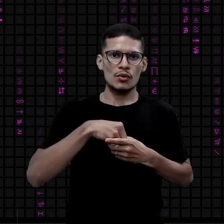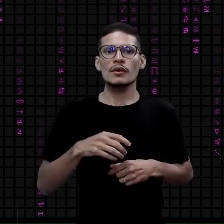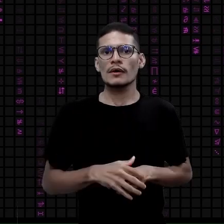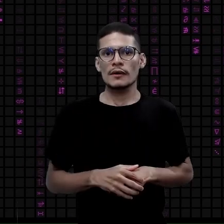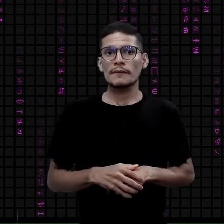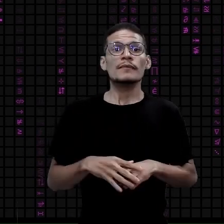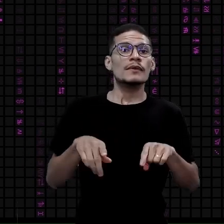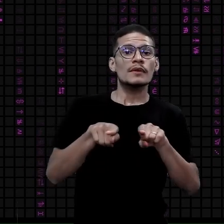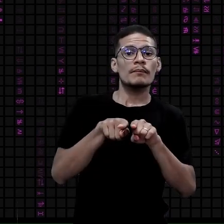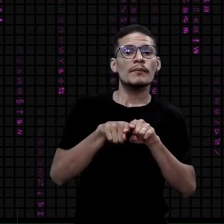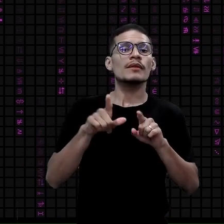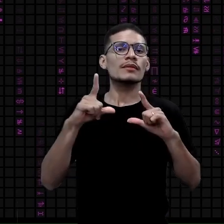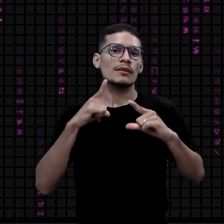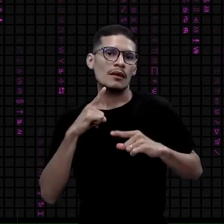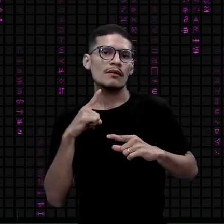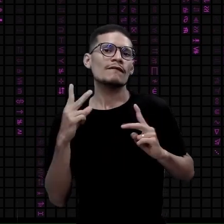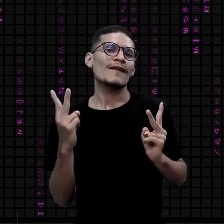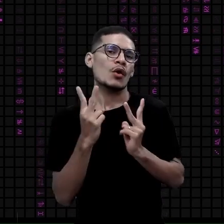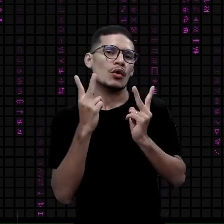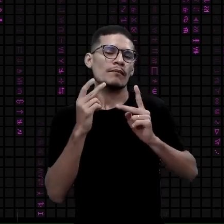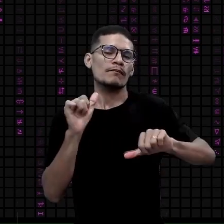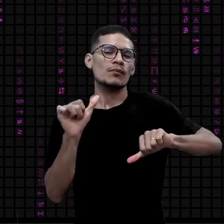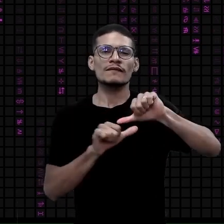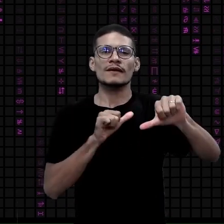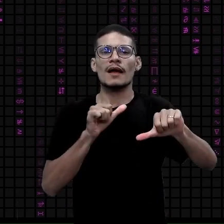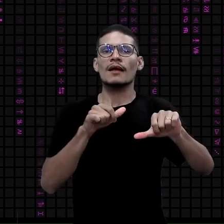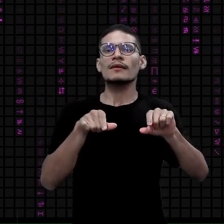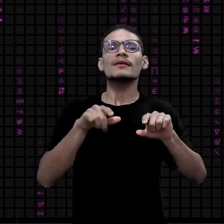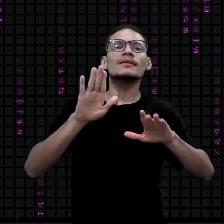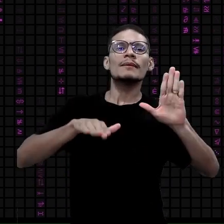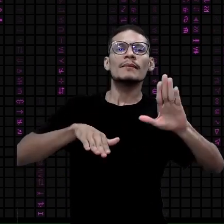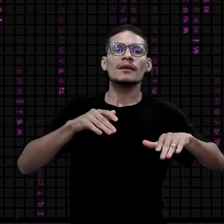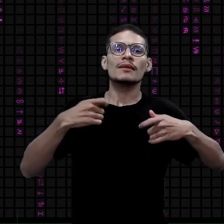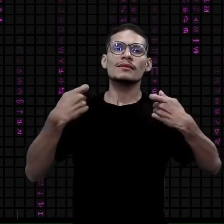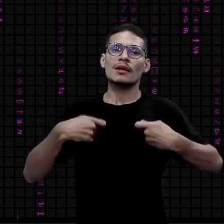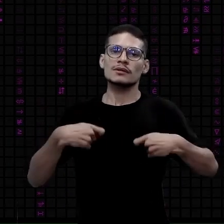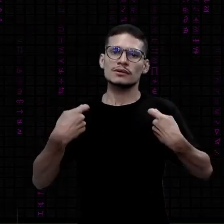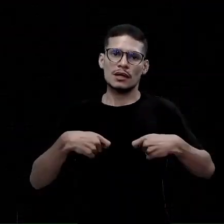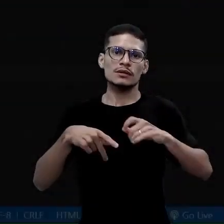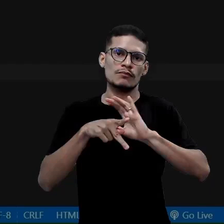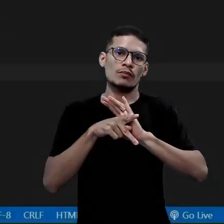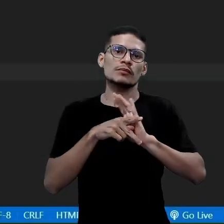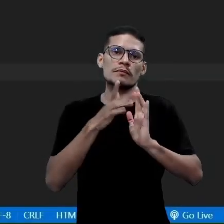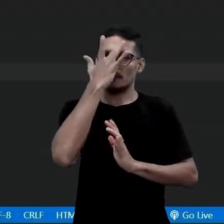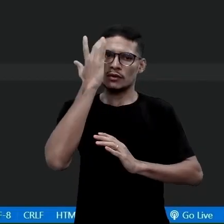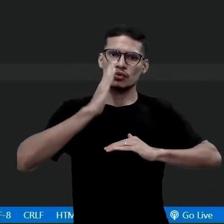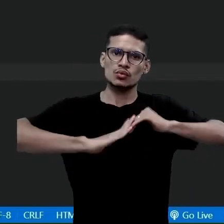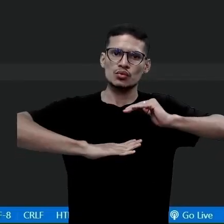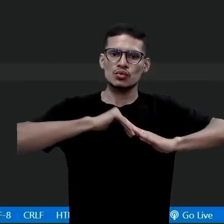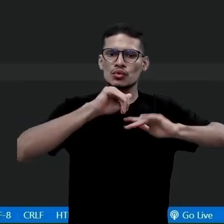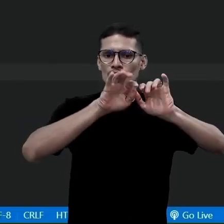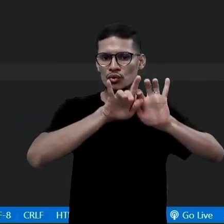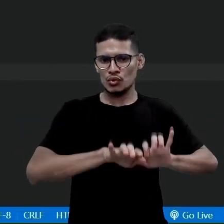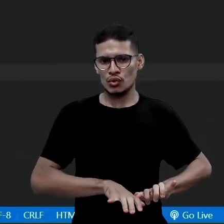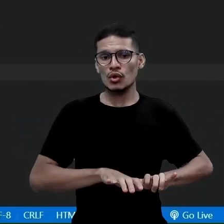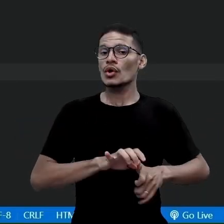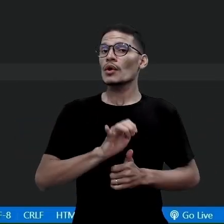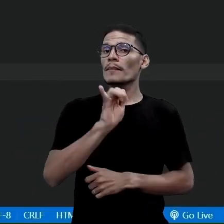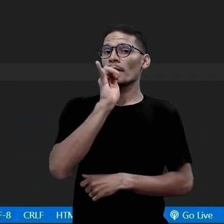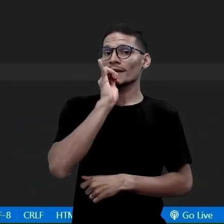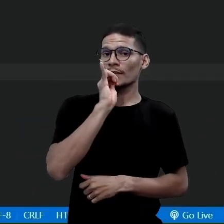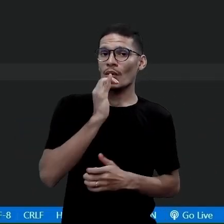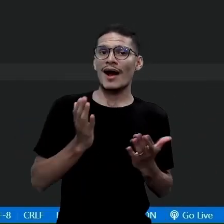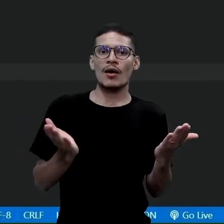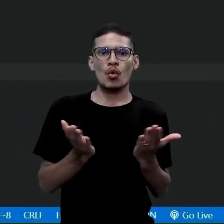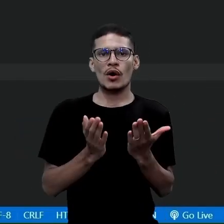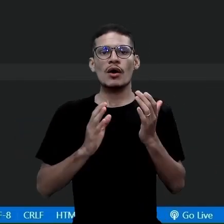podem ter seus valores modificados de acordo com a necessidade do programador. Vamos agora ao código